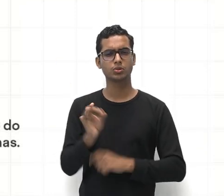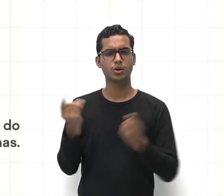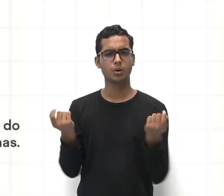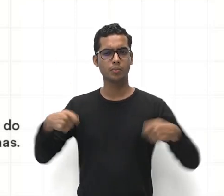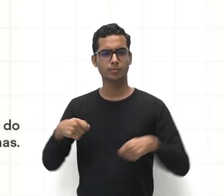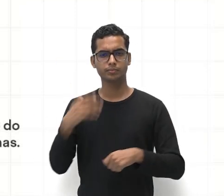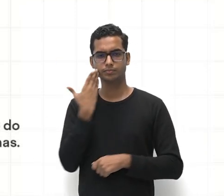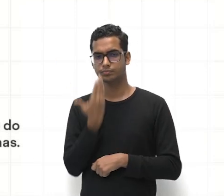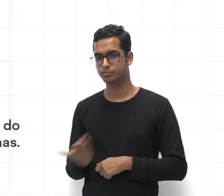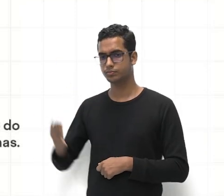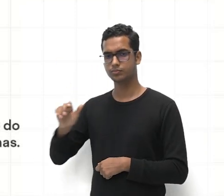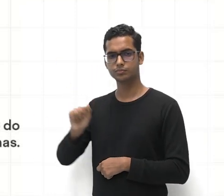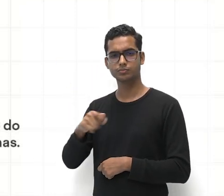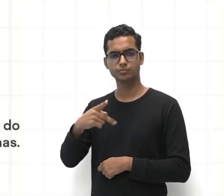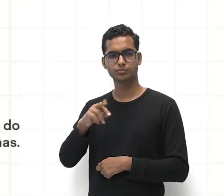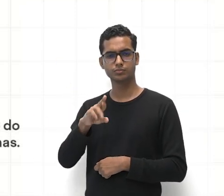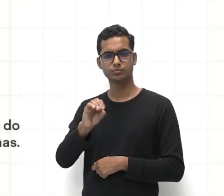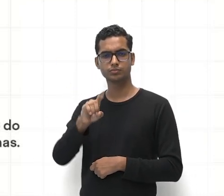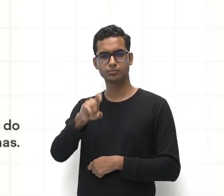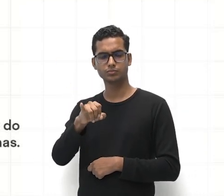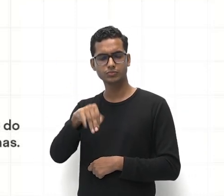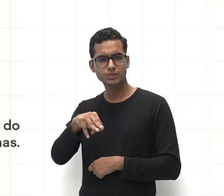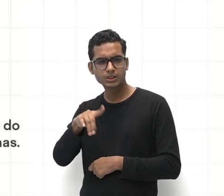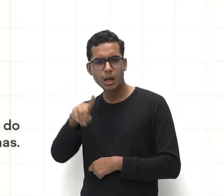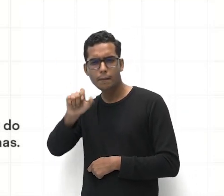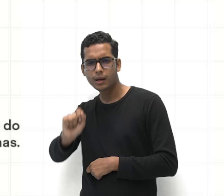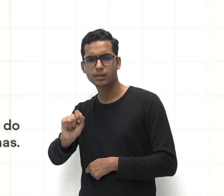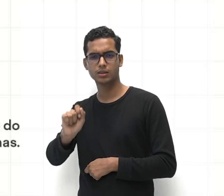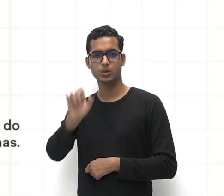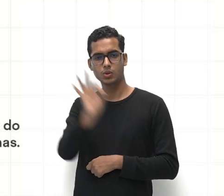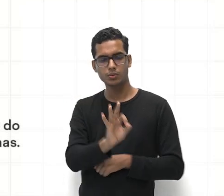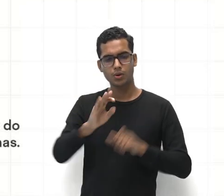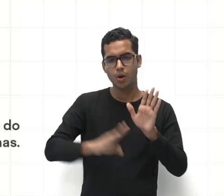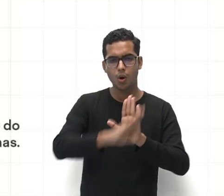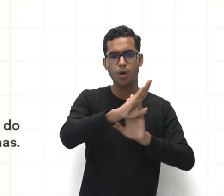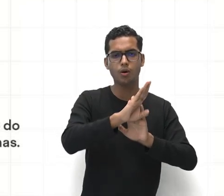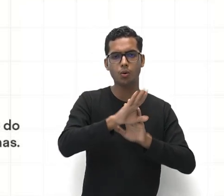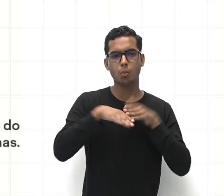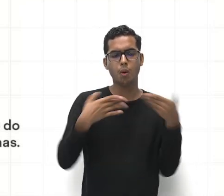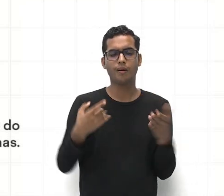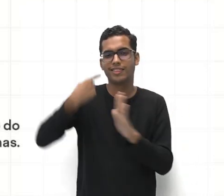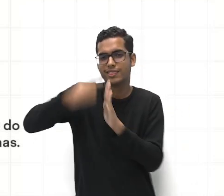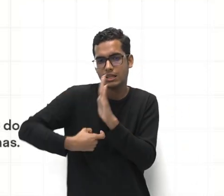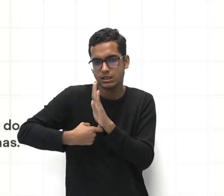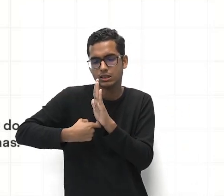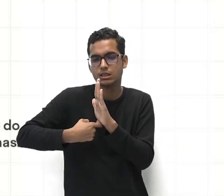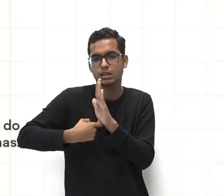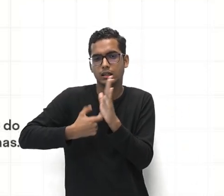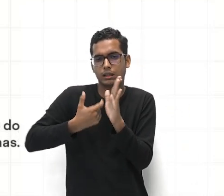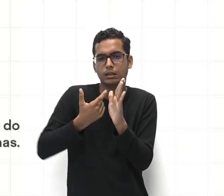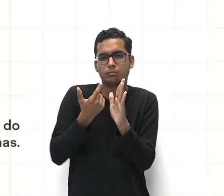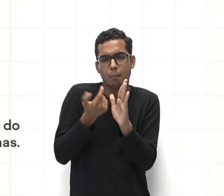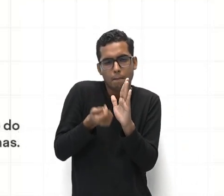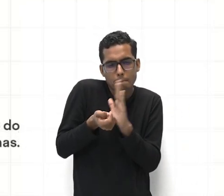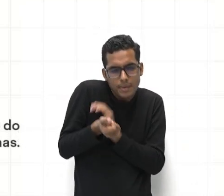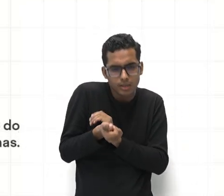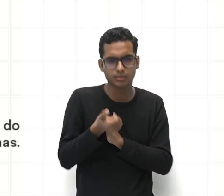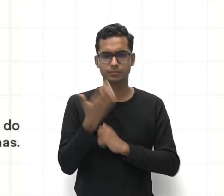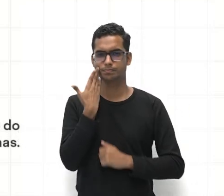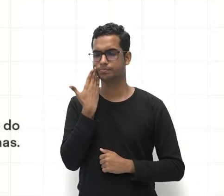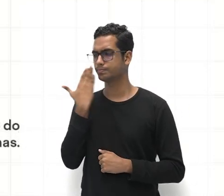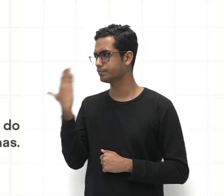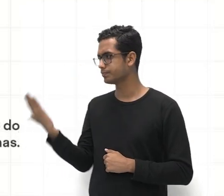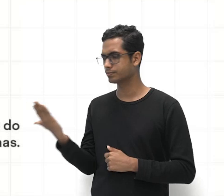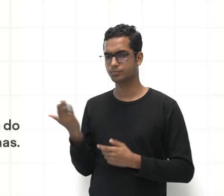é perigosa, aproximada do percentual de aumento? Aí temos essas 4 alternativas. Pessoal, como é